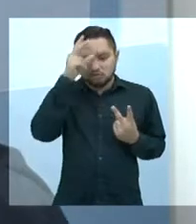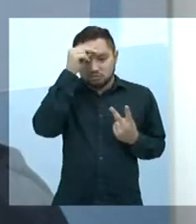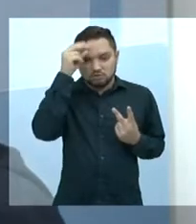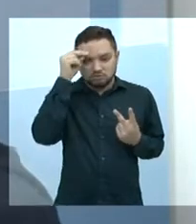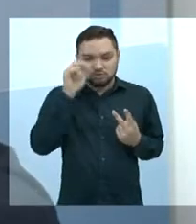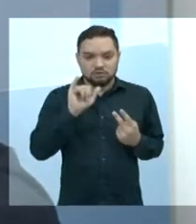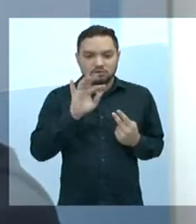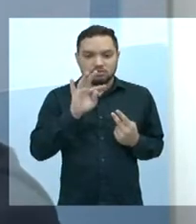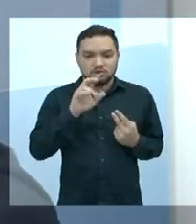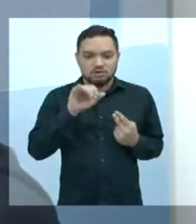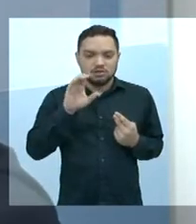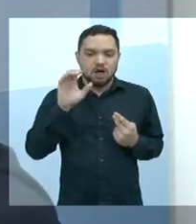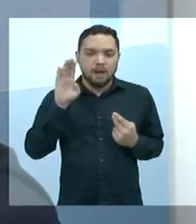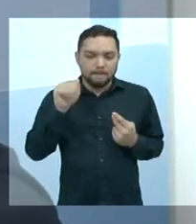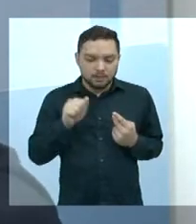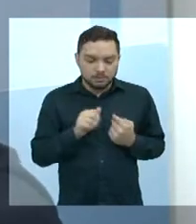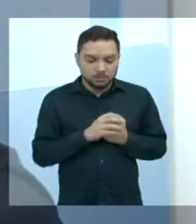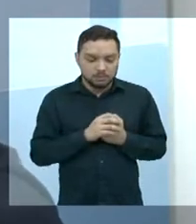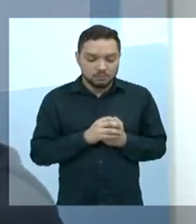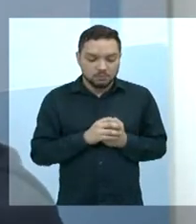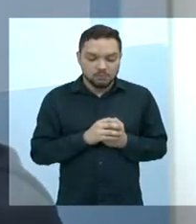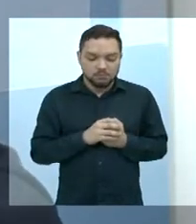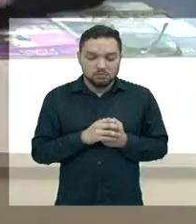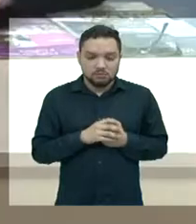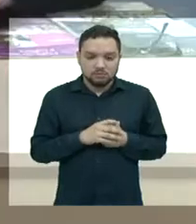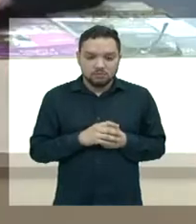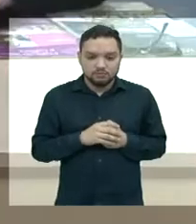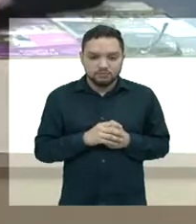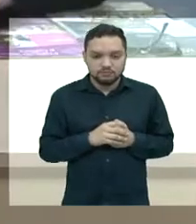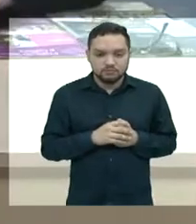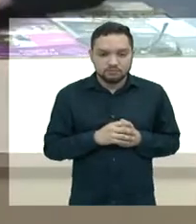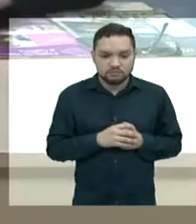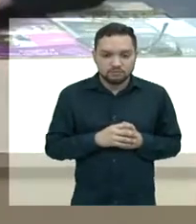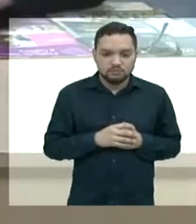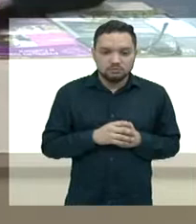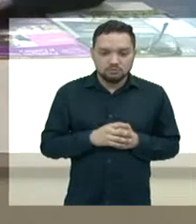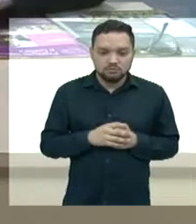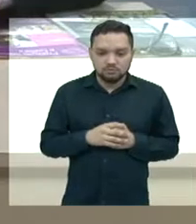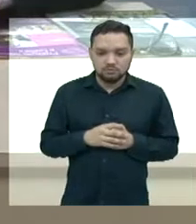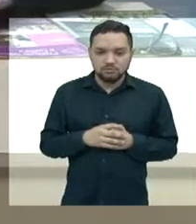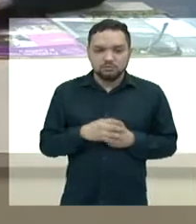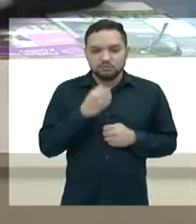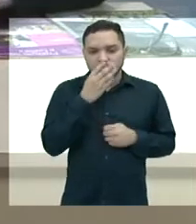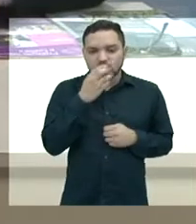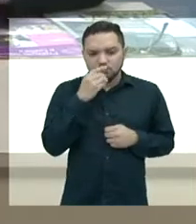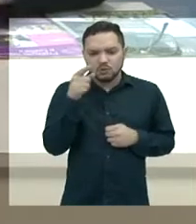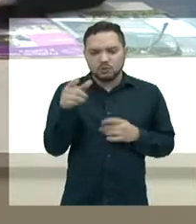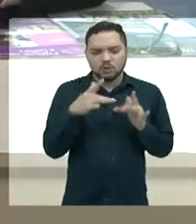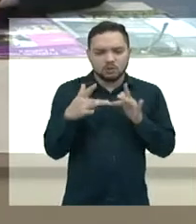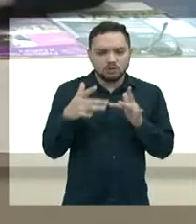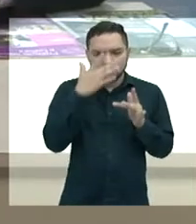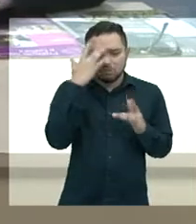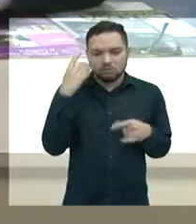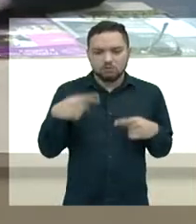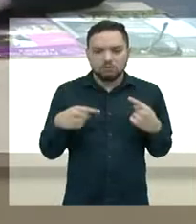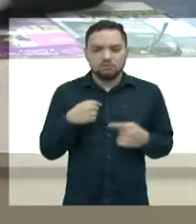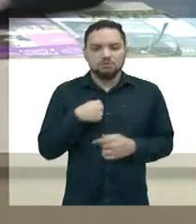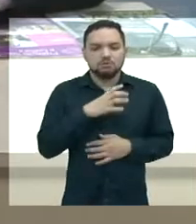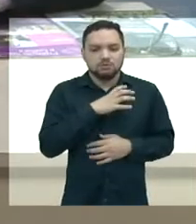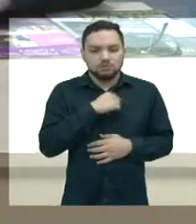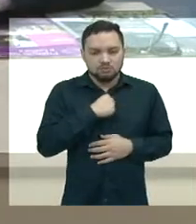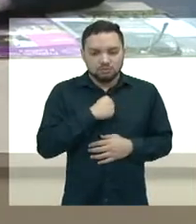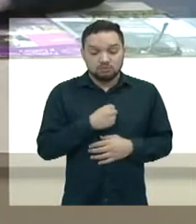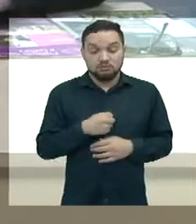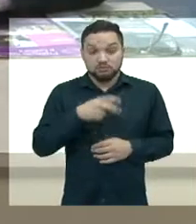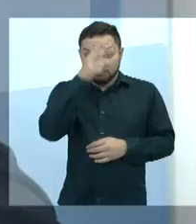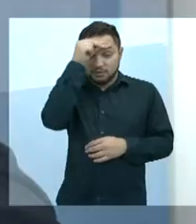o Erenar, também estava lá. Uma ascendência política também, né? Uma articulação política muito interessante. Gosto. O prefeito de